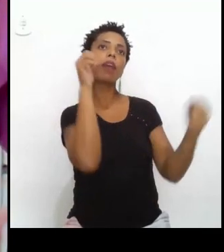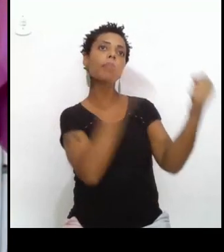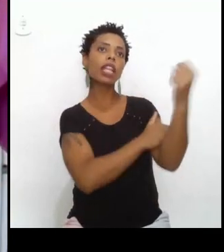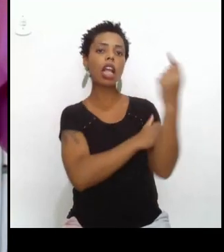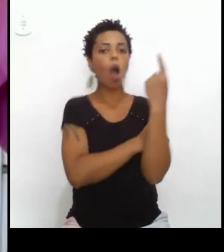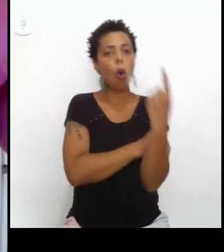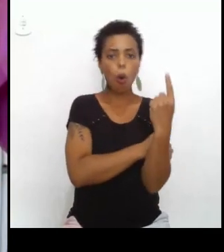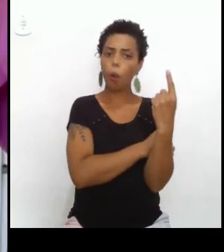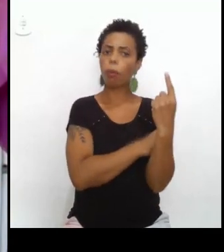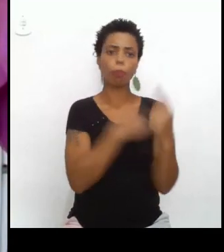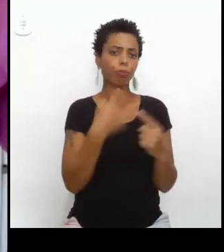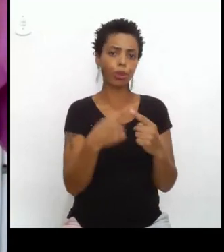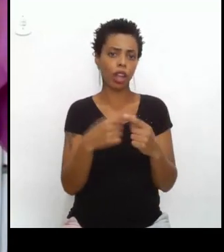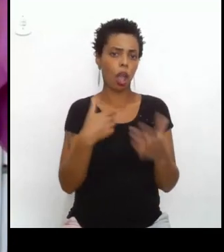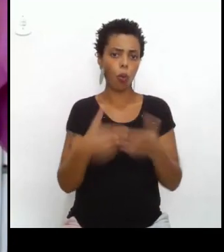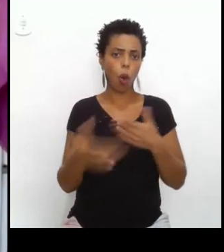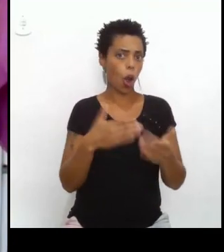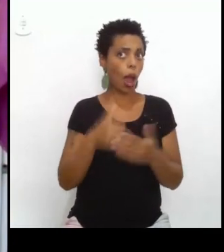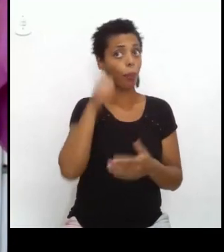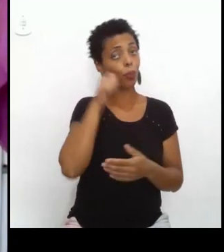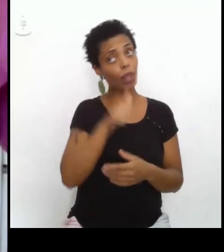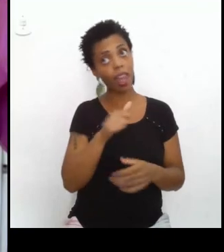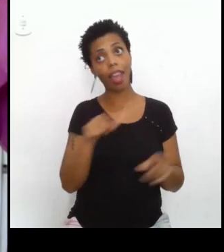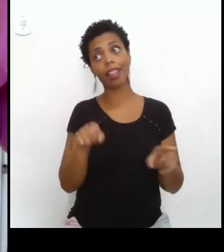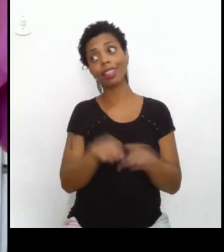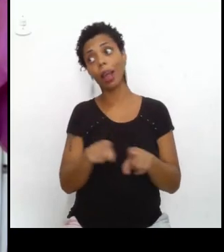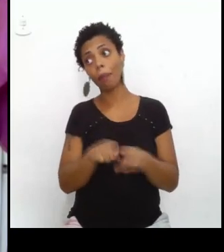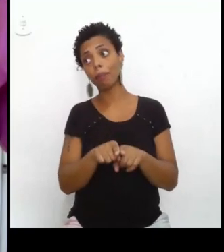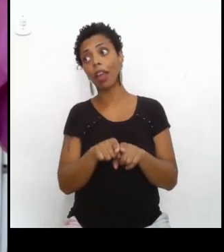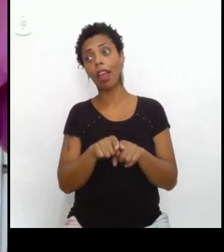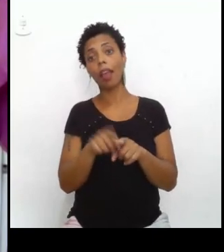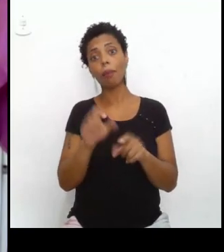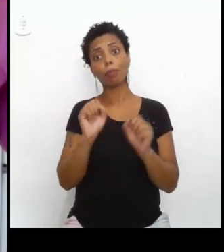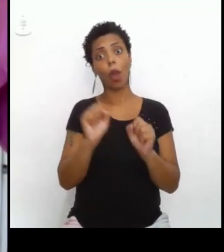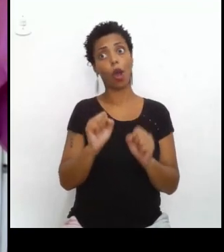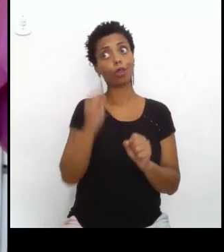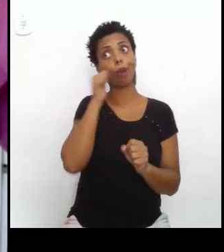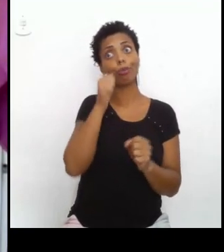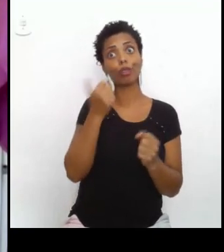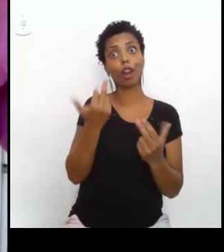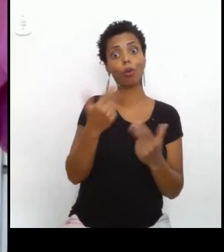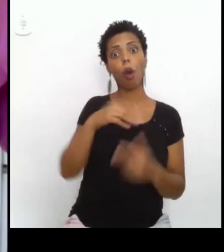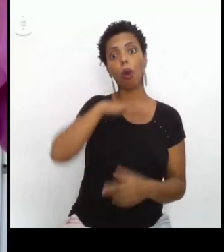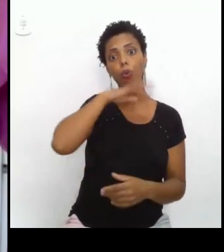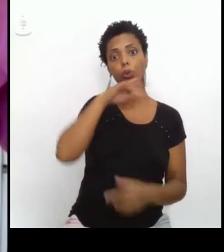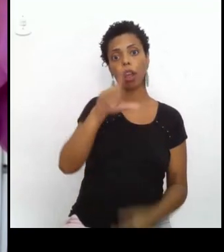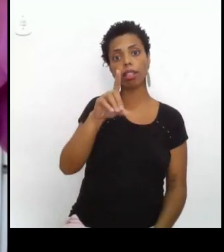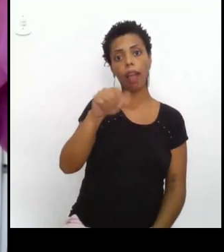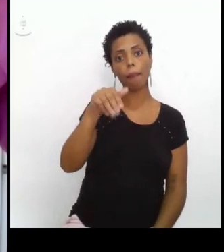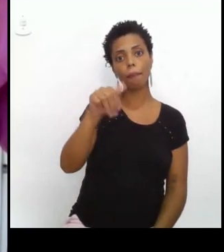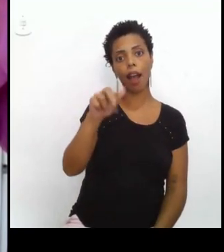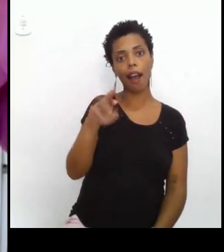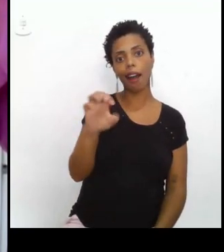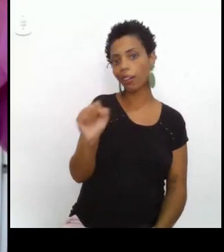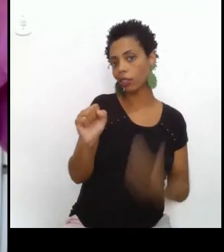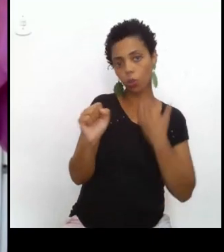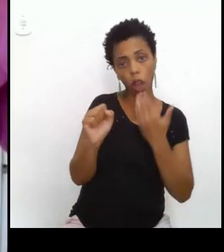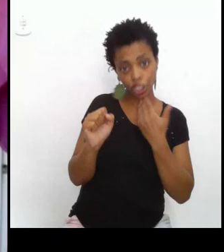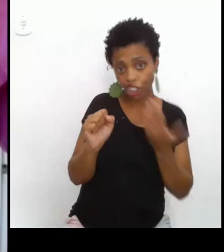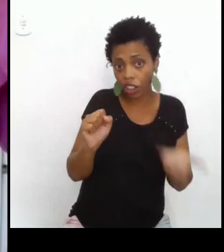gente tiver qualquer mulher a gente acaba tendo uma uma da Mari por exemplo então a gente é